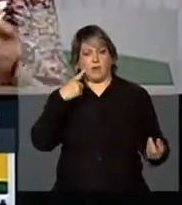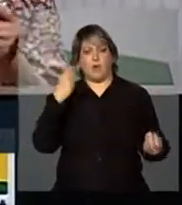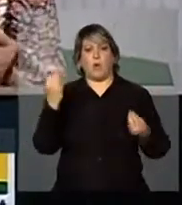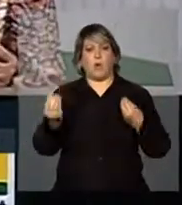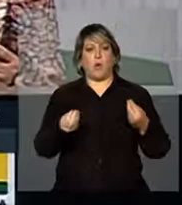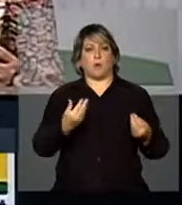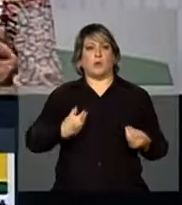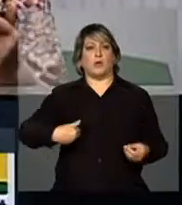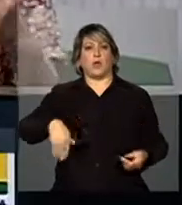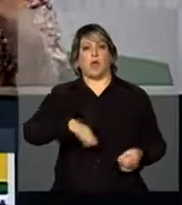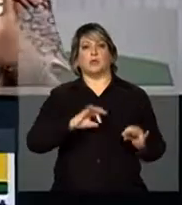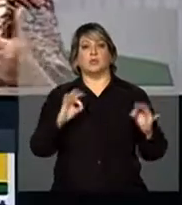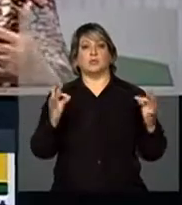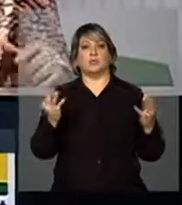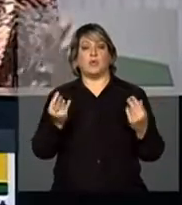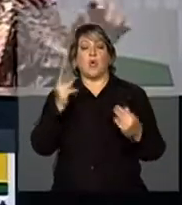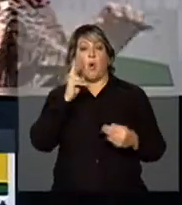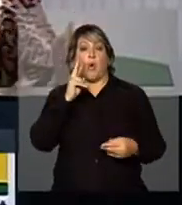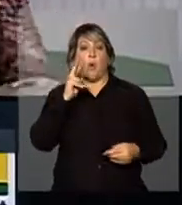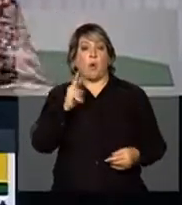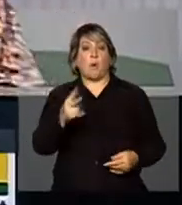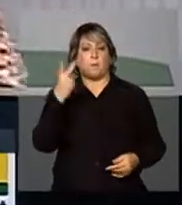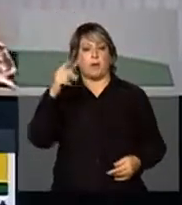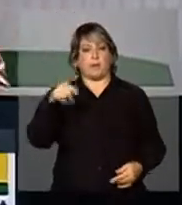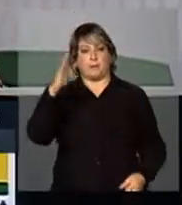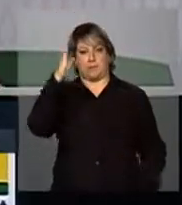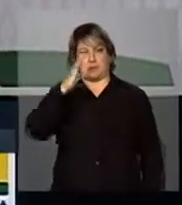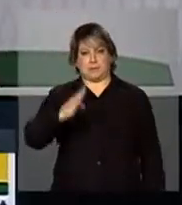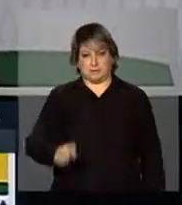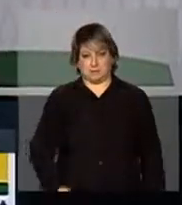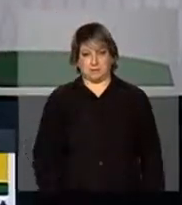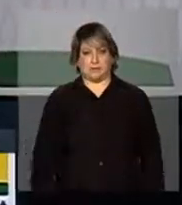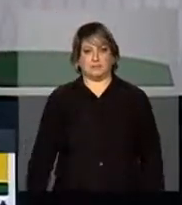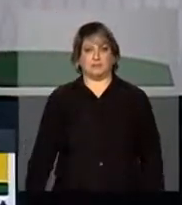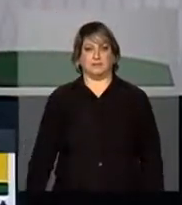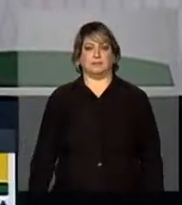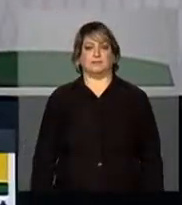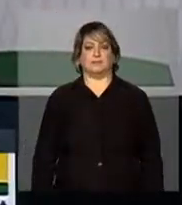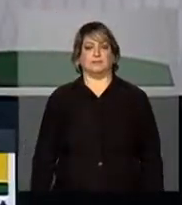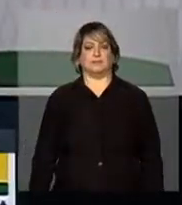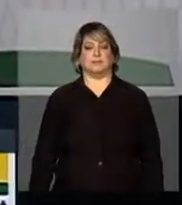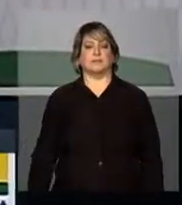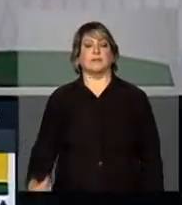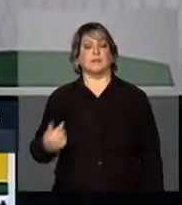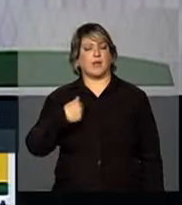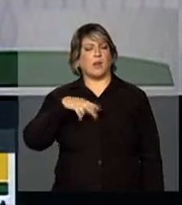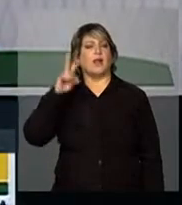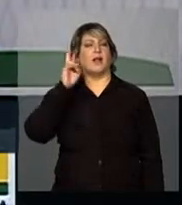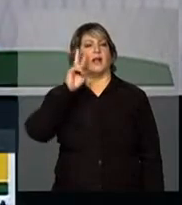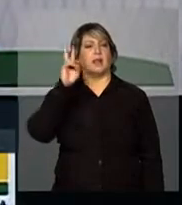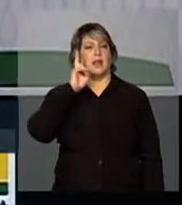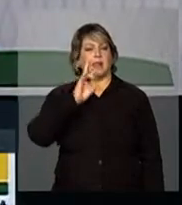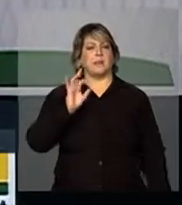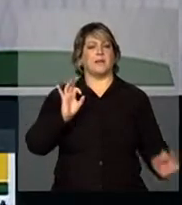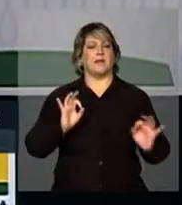pela qual nós todos olhamos para o Brasil eu lembro perfeitamente